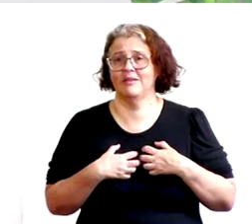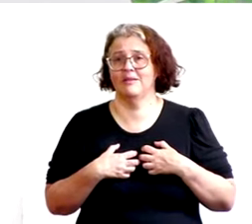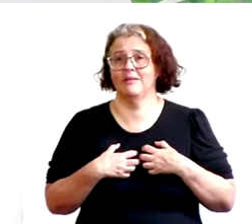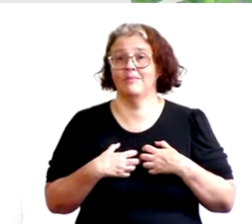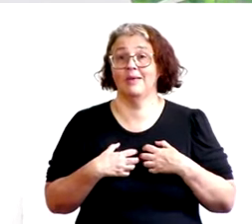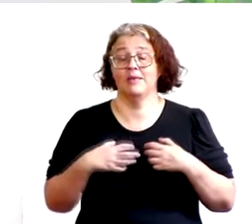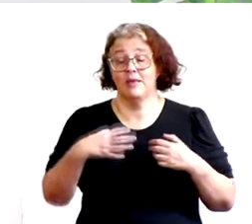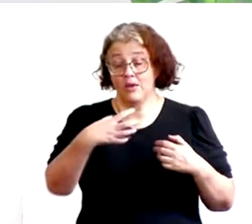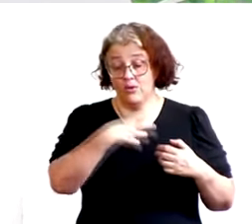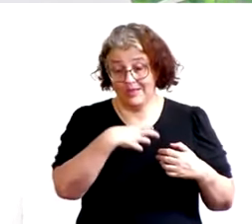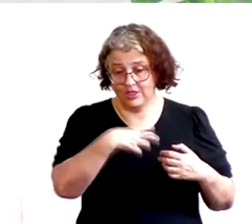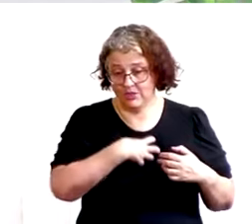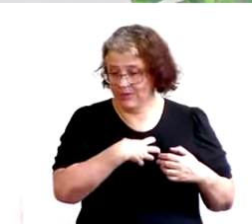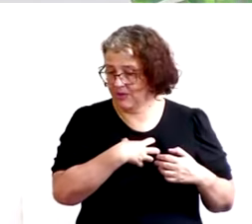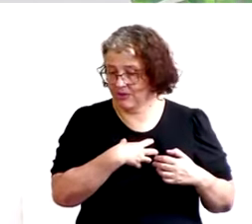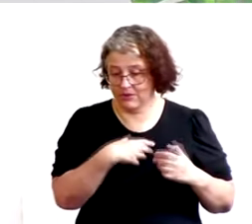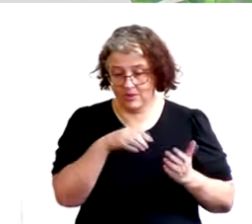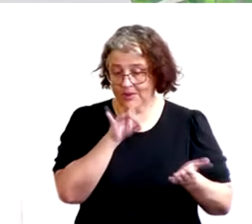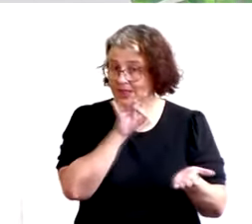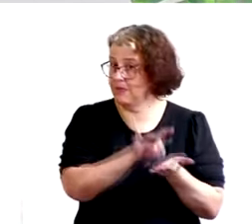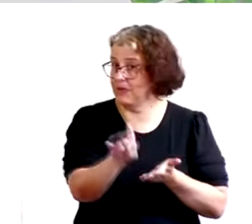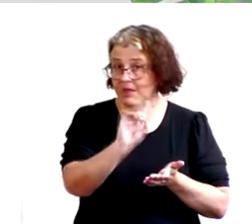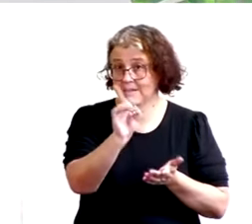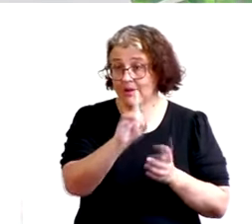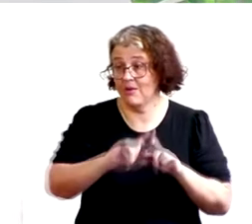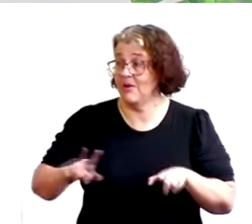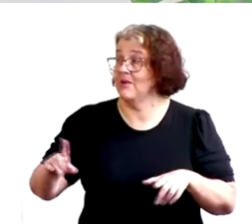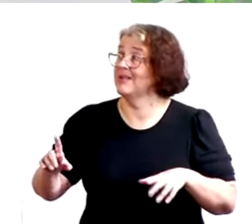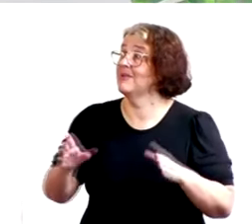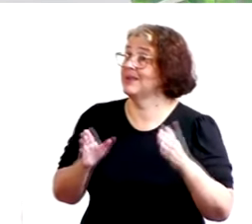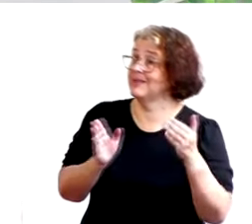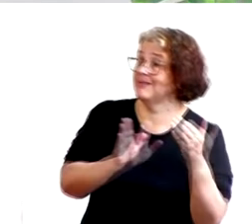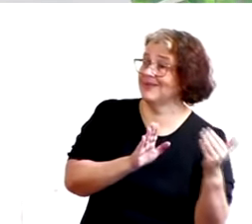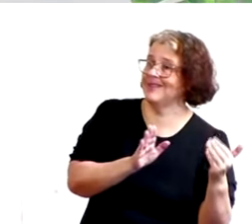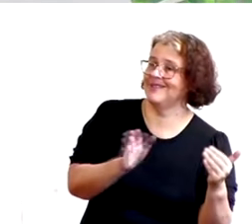dele mas estão conduzindo a este homem